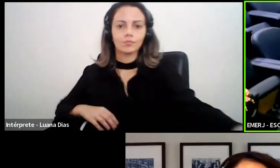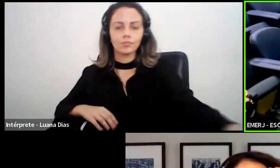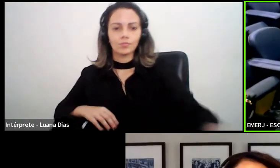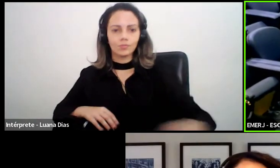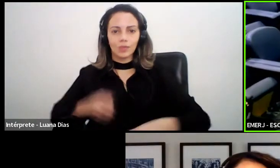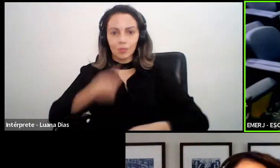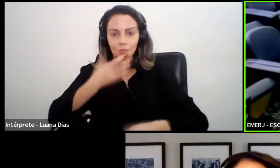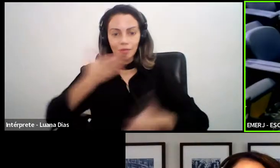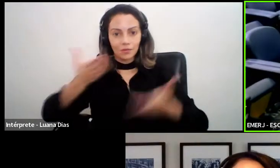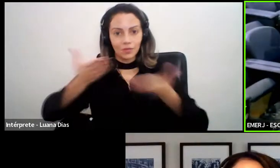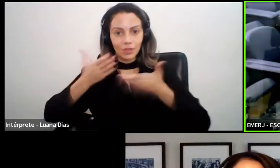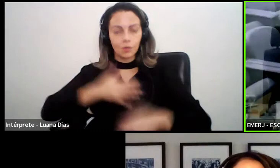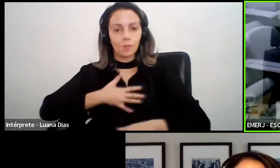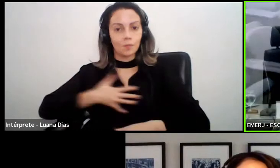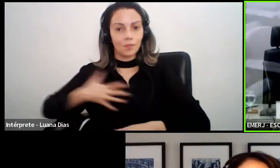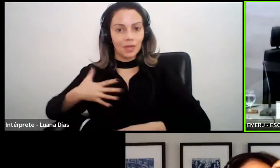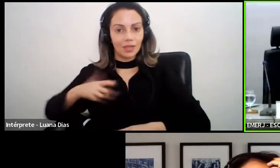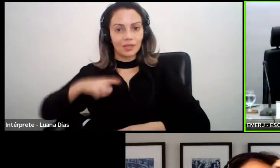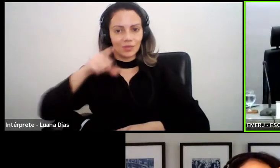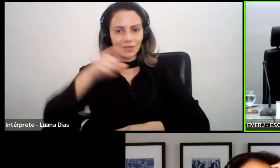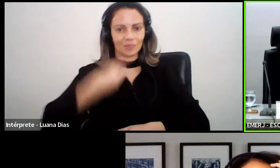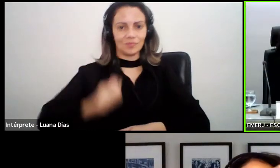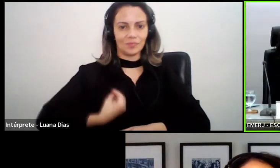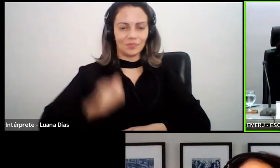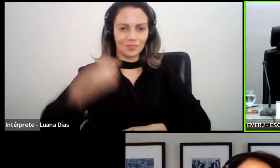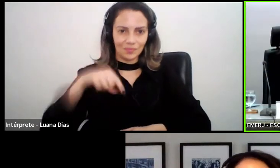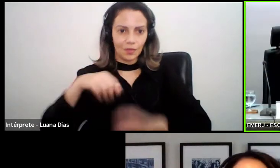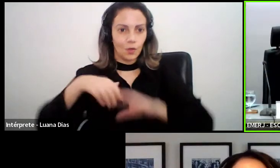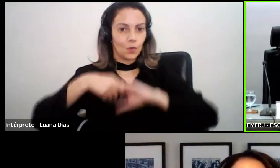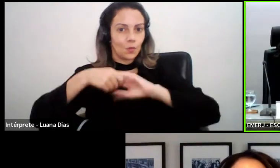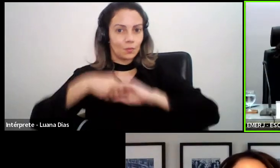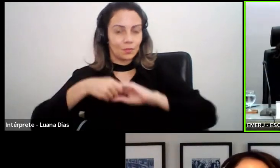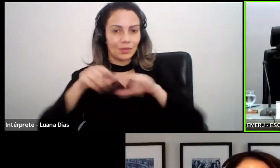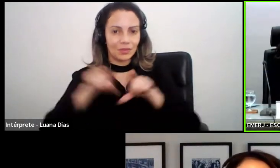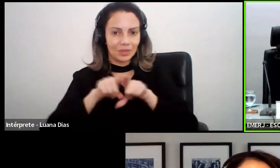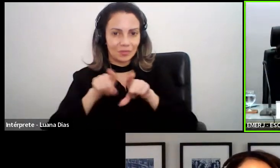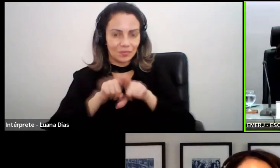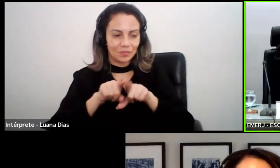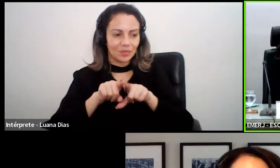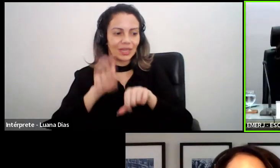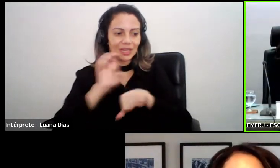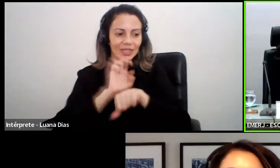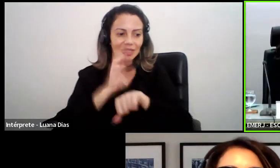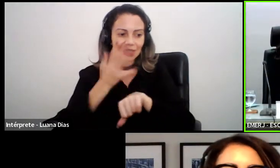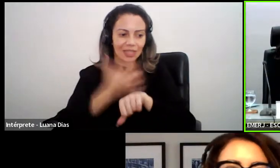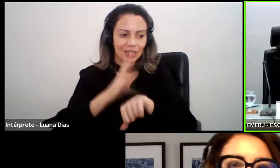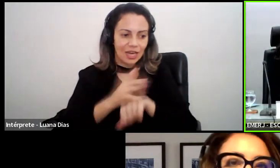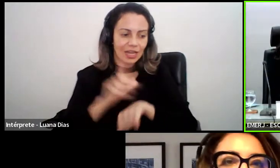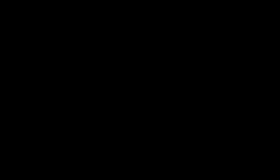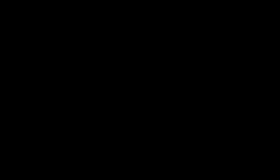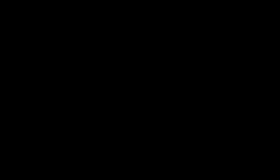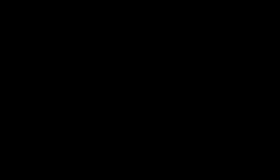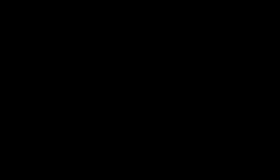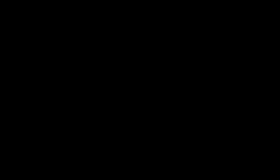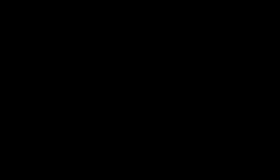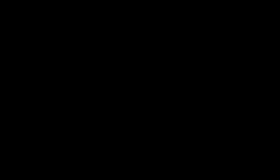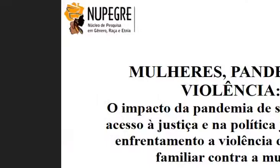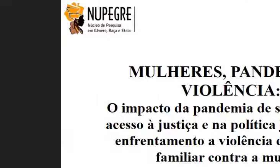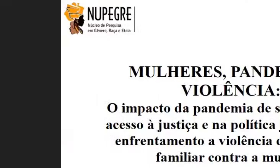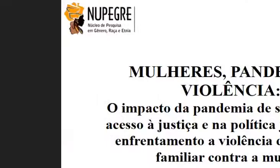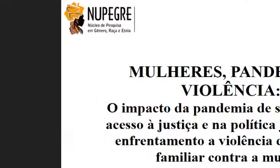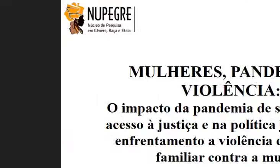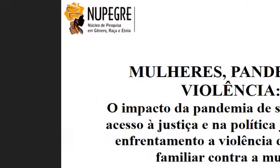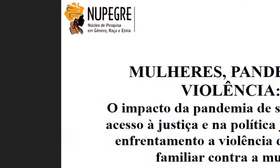viu? E cumprimento as nossas estagiárias que estão aqui, a Letícia... a Thalita,